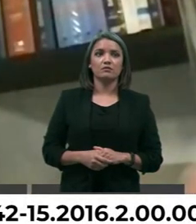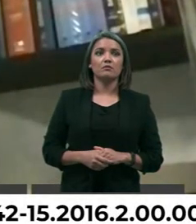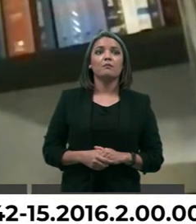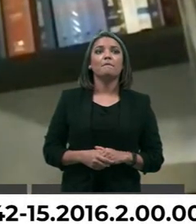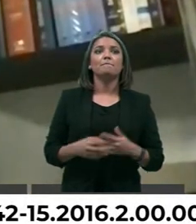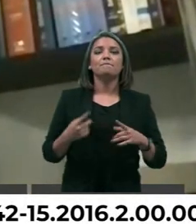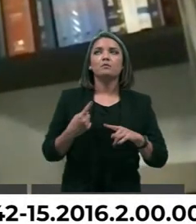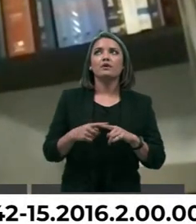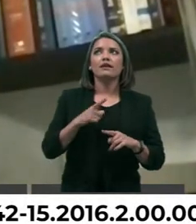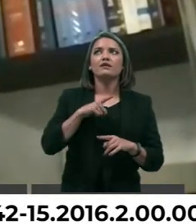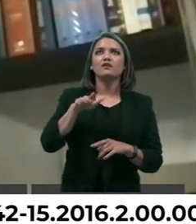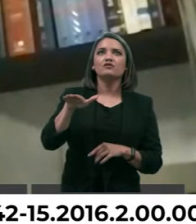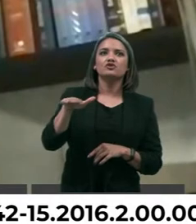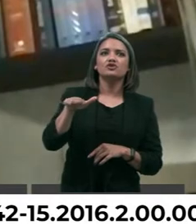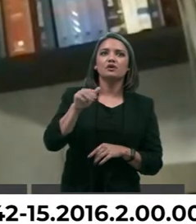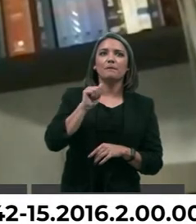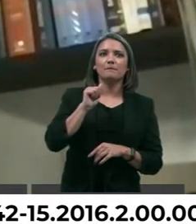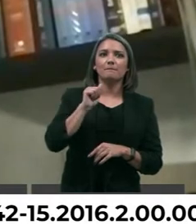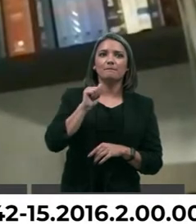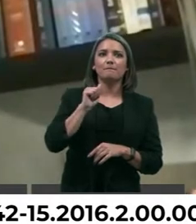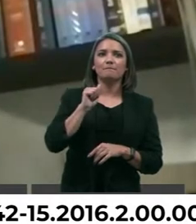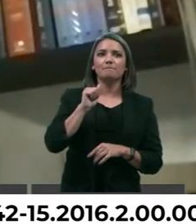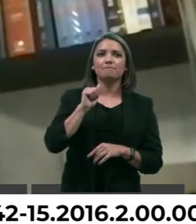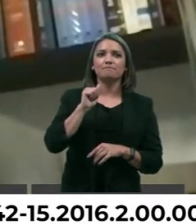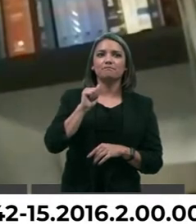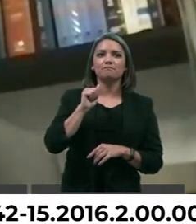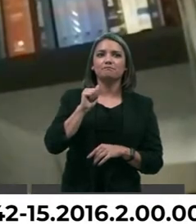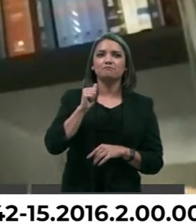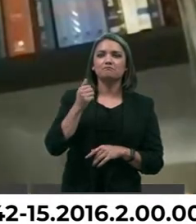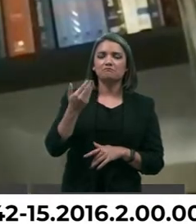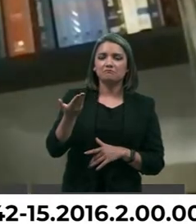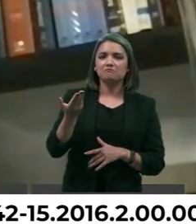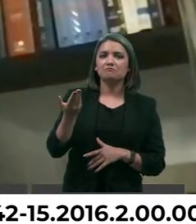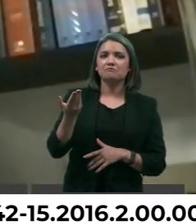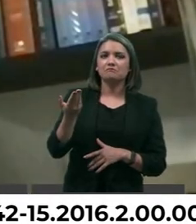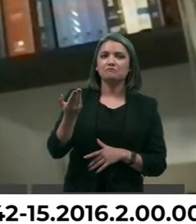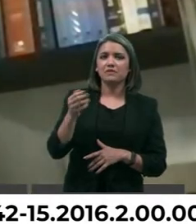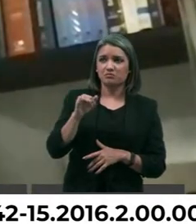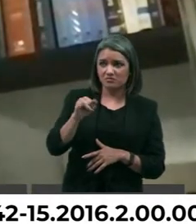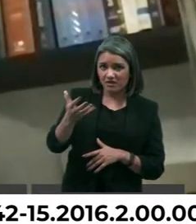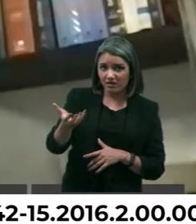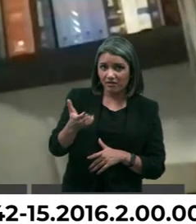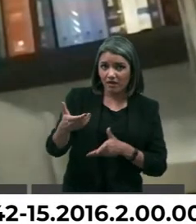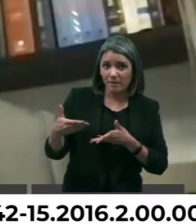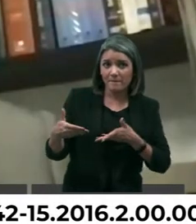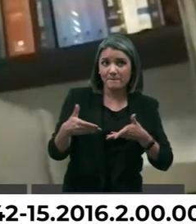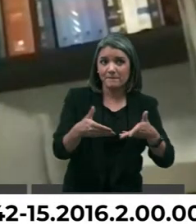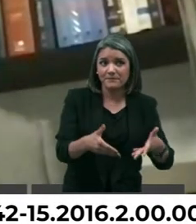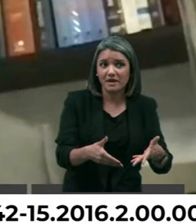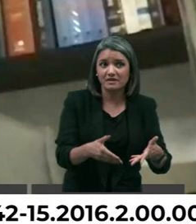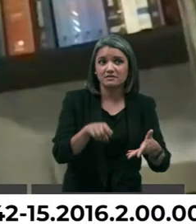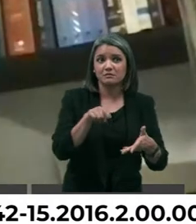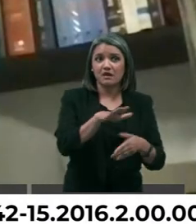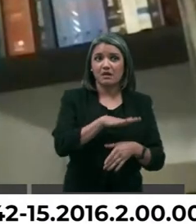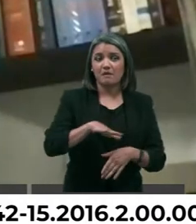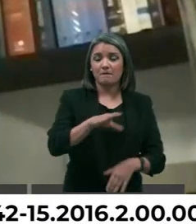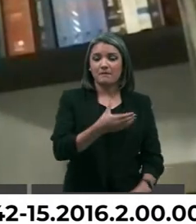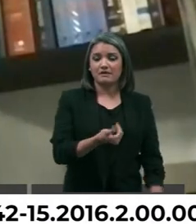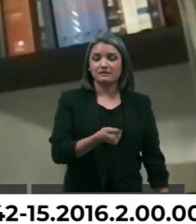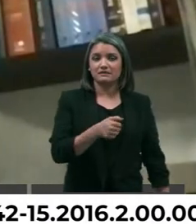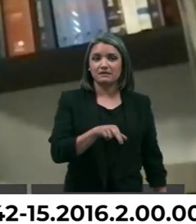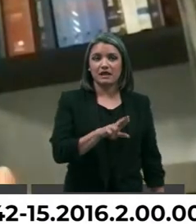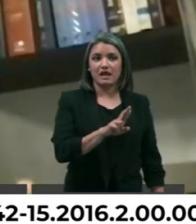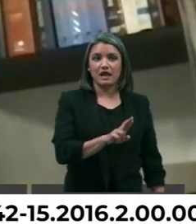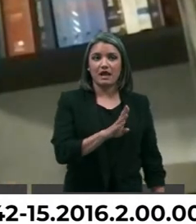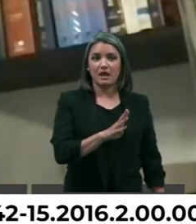convocado, não, eu diria, foi indagado se ele gostaria de participar da arbitragem. E